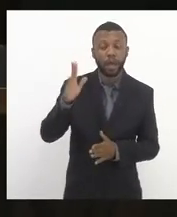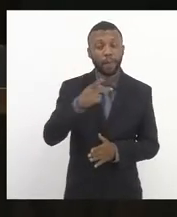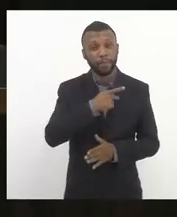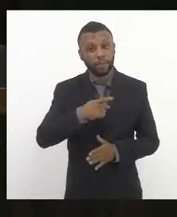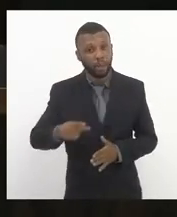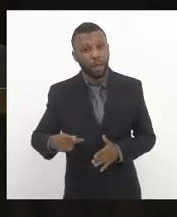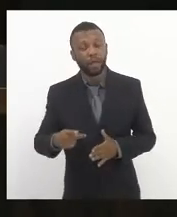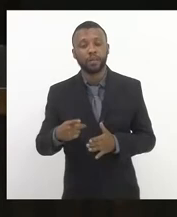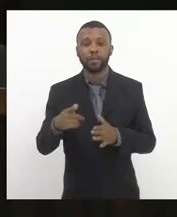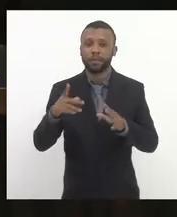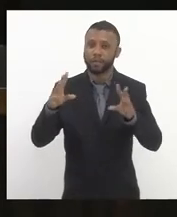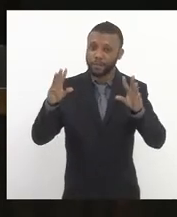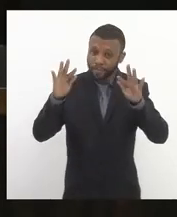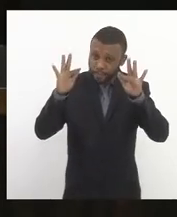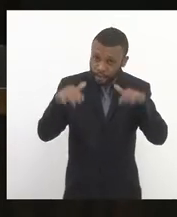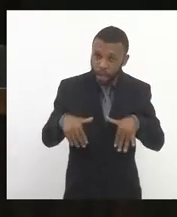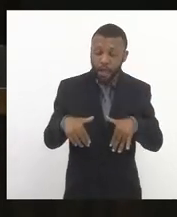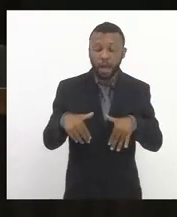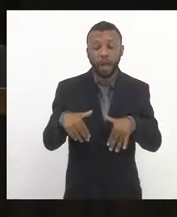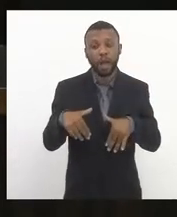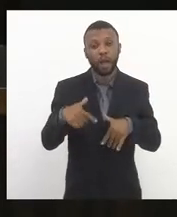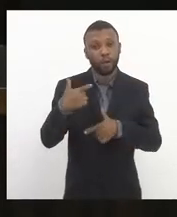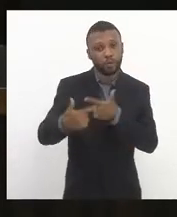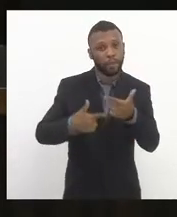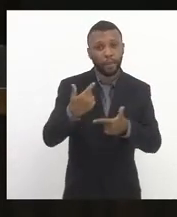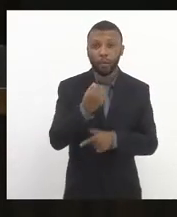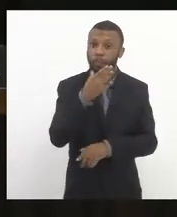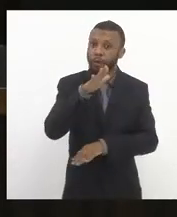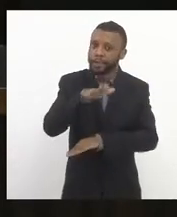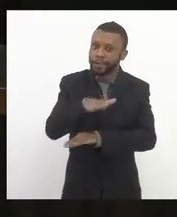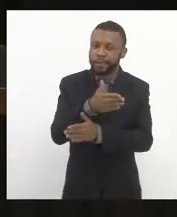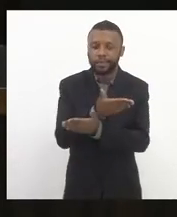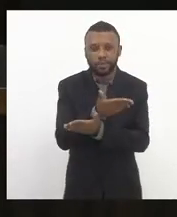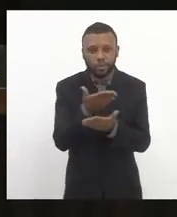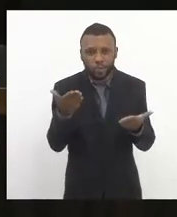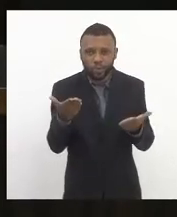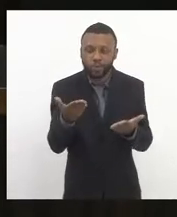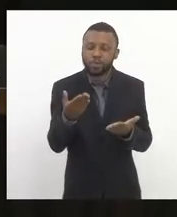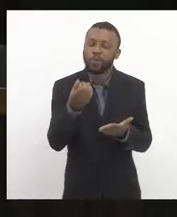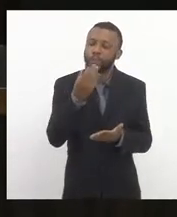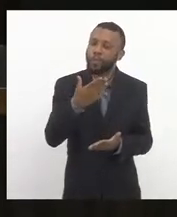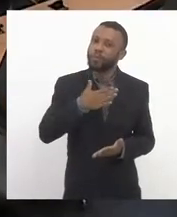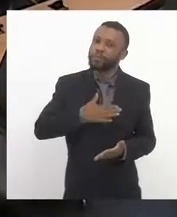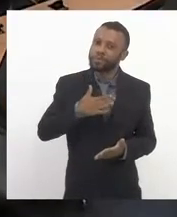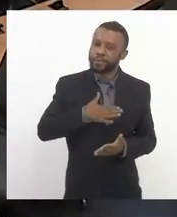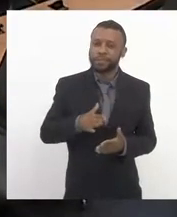encerra os presentes trabalhos. Uma boa tarde a todos e um bom descanso.